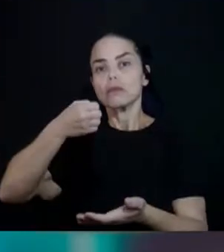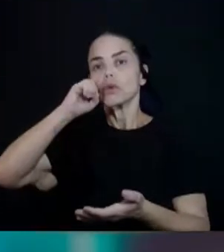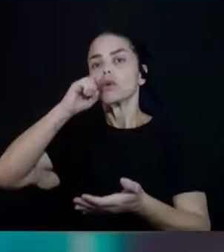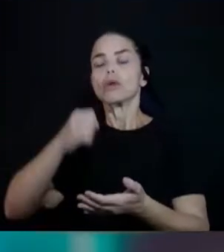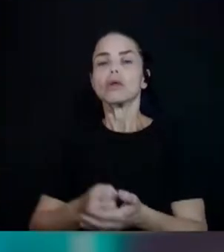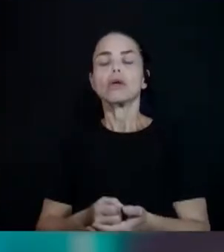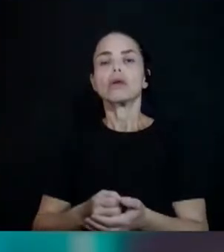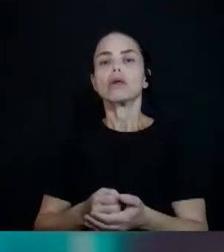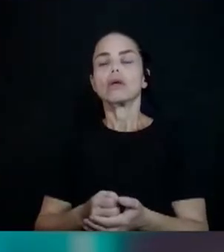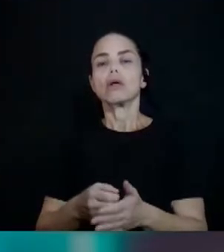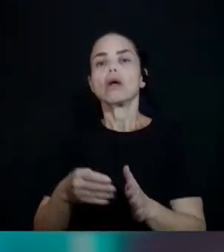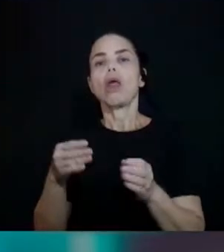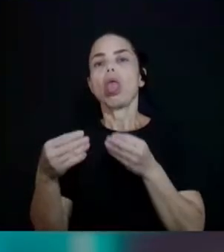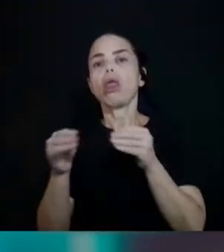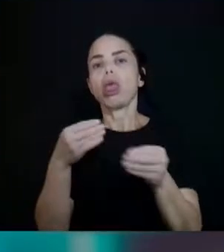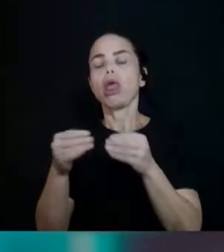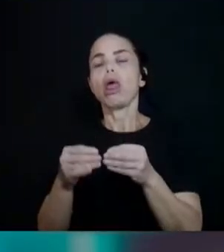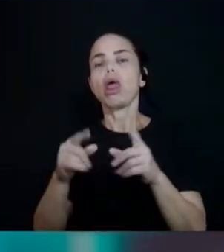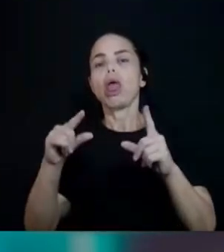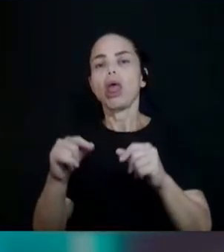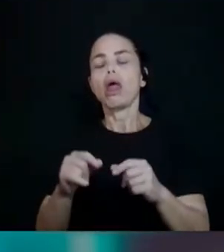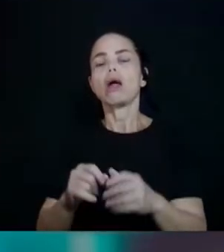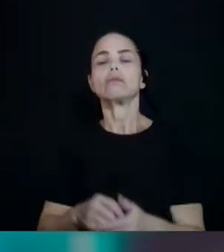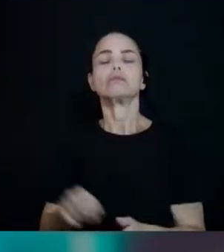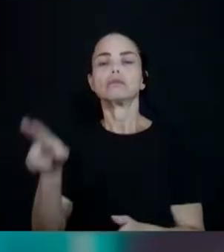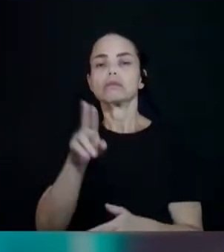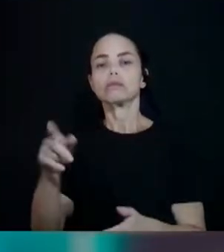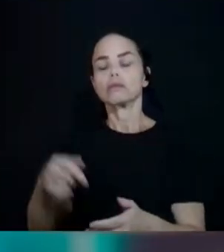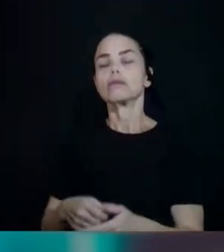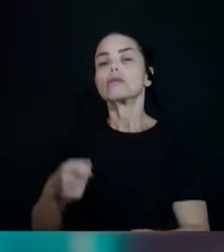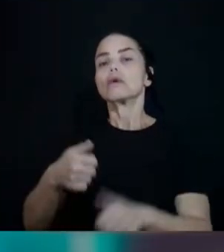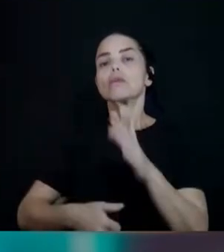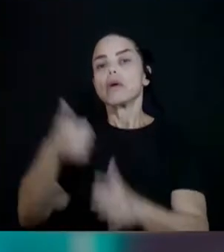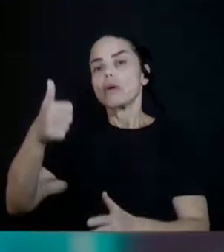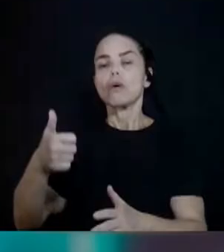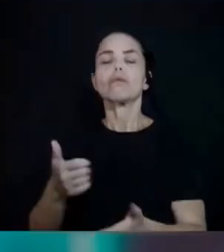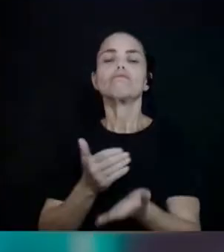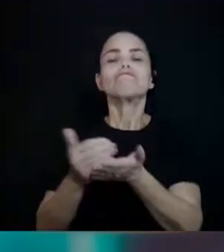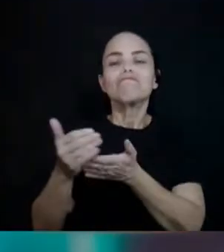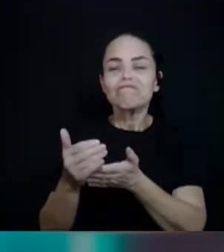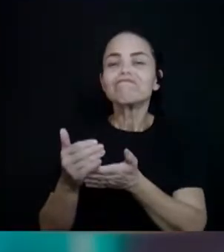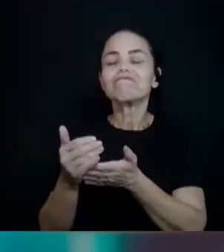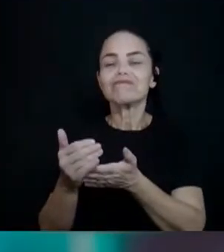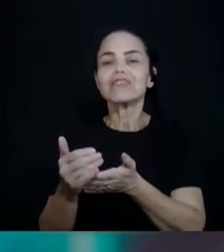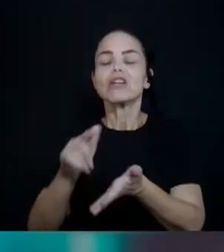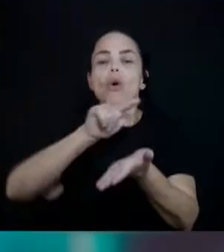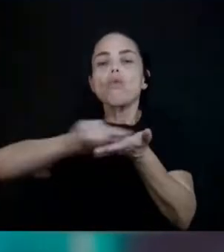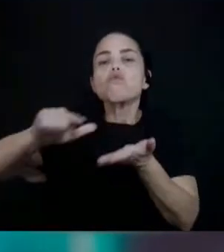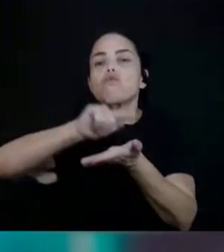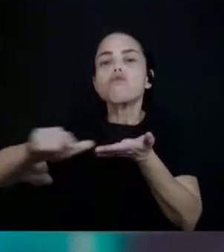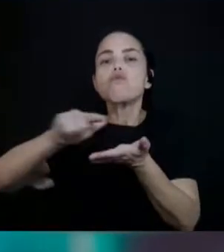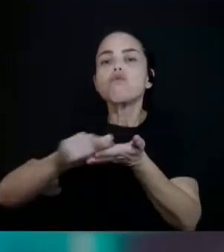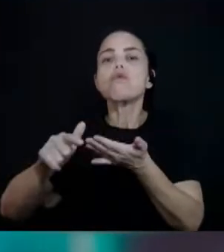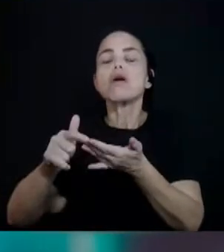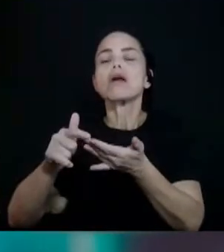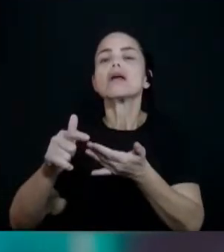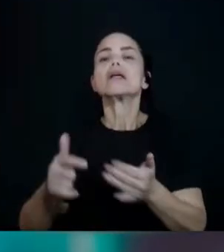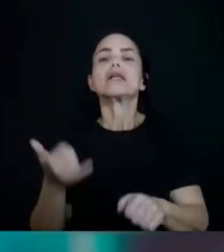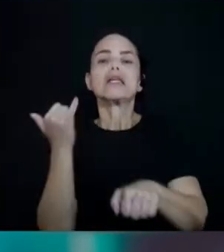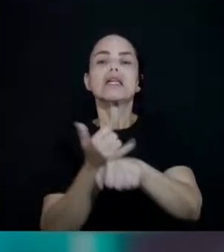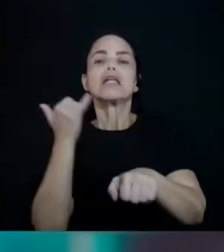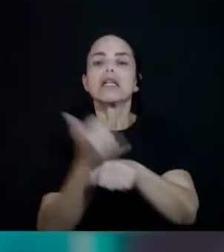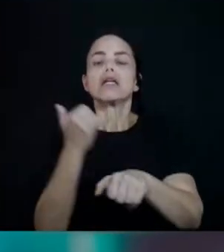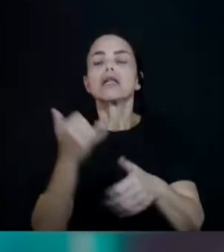uso único. E, esse ano, pela primeira vez, a gente começou a Semana da Limpeza Digital, que é um programa internacional da